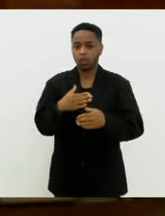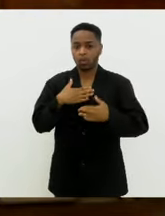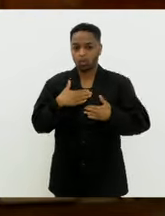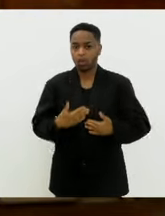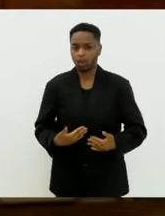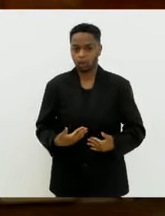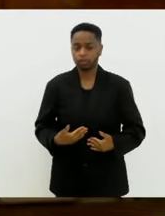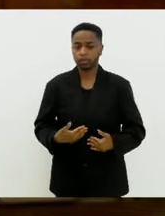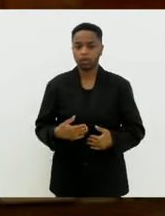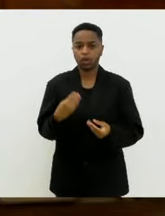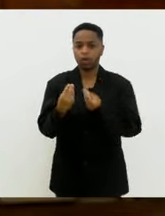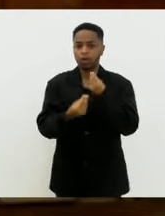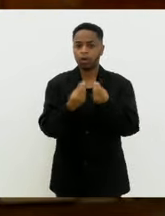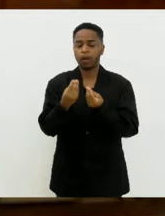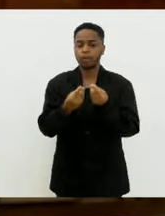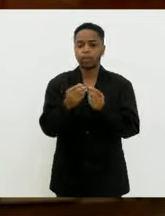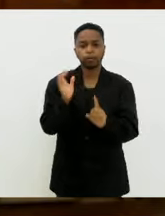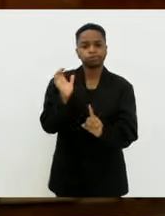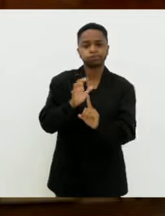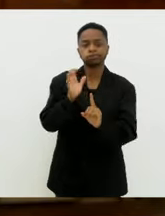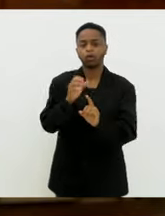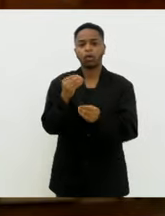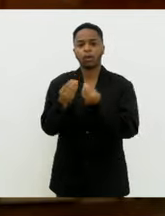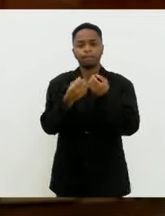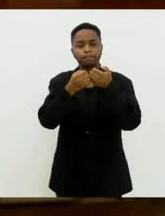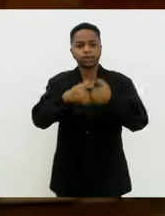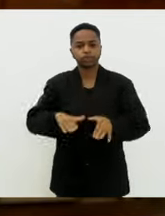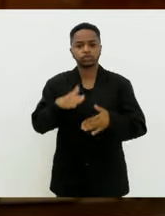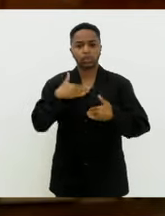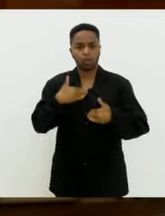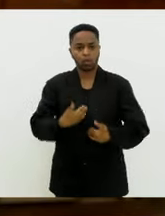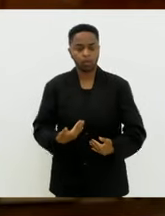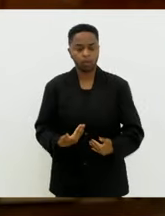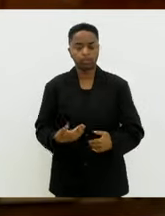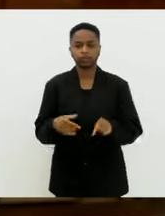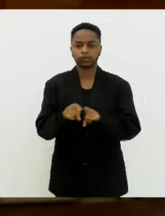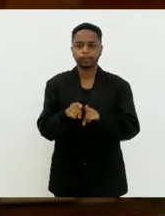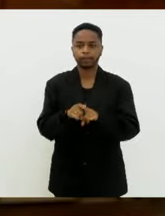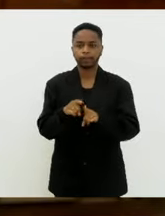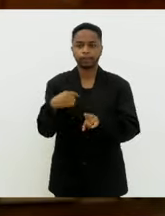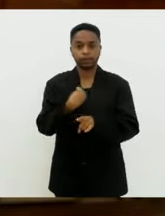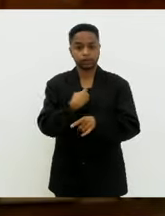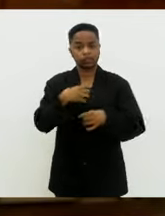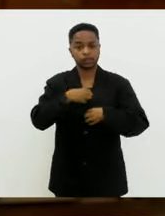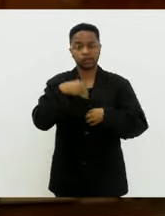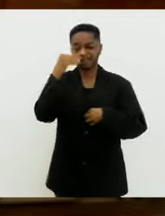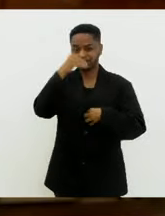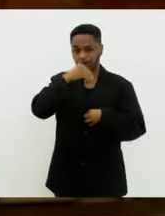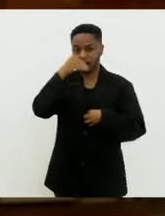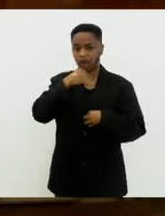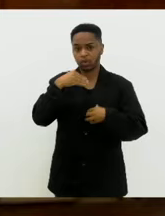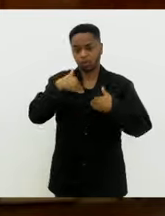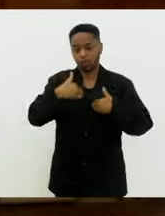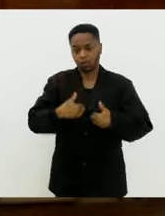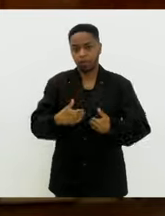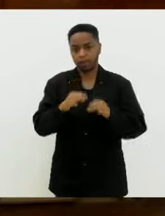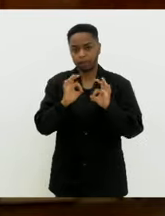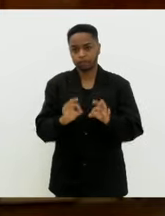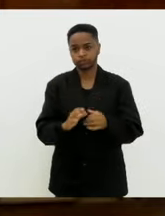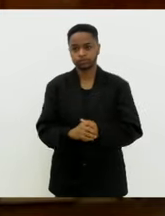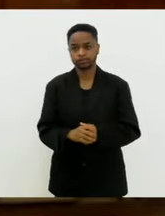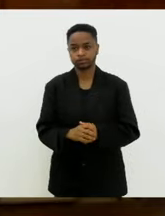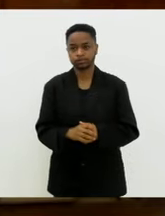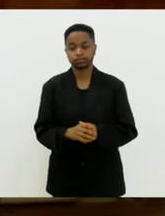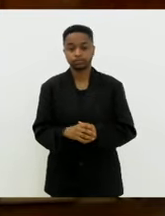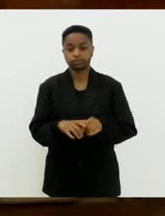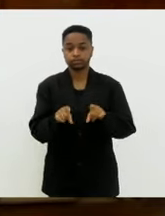dos impactos que essa doença causa no nosso corpo, que nos deixa fragilizados fisicamente. Mas é certo